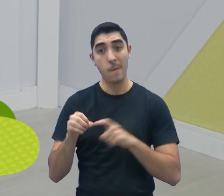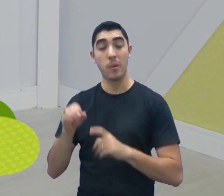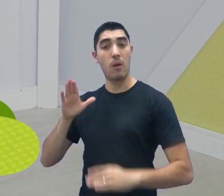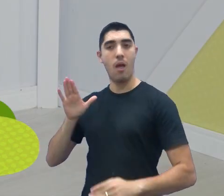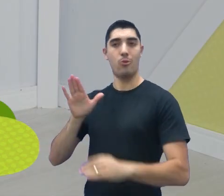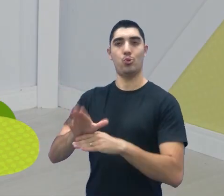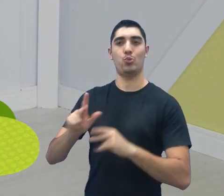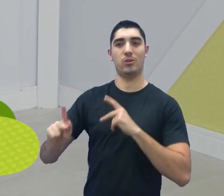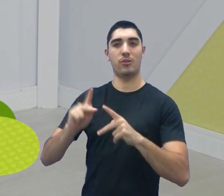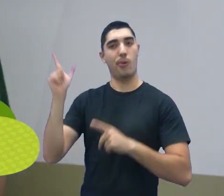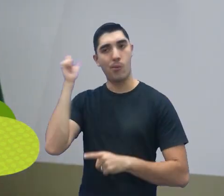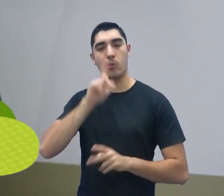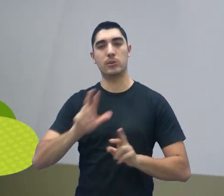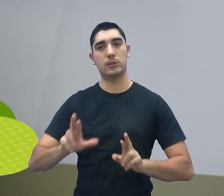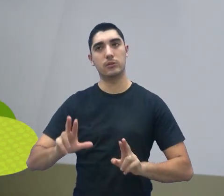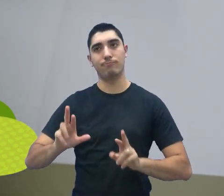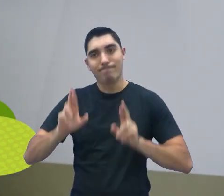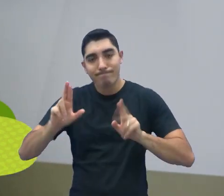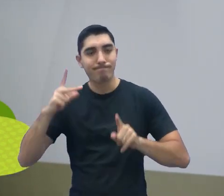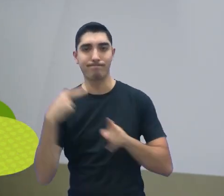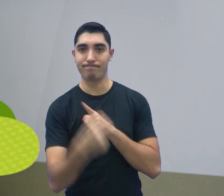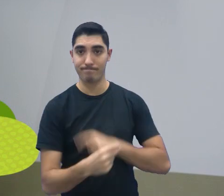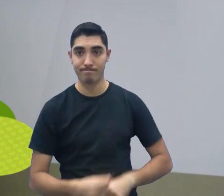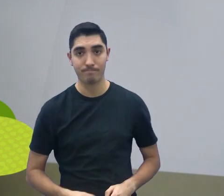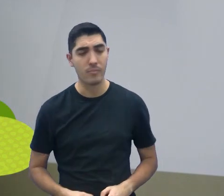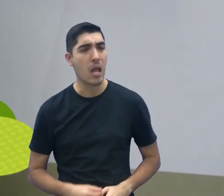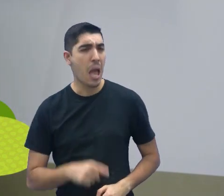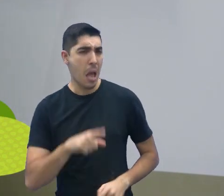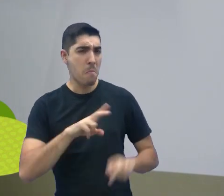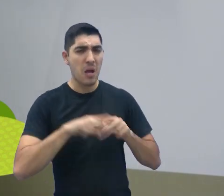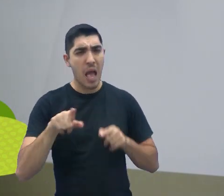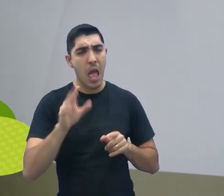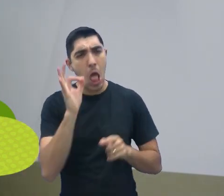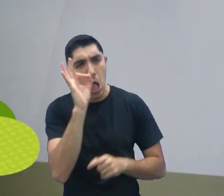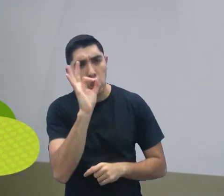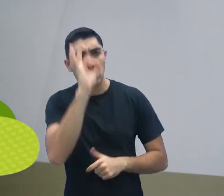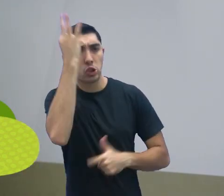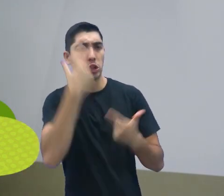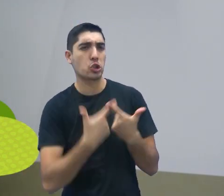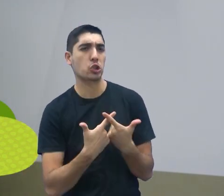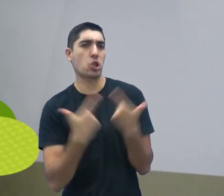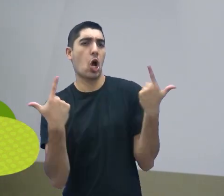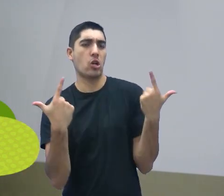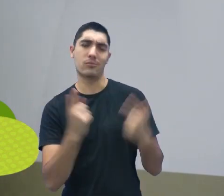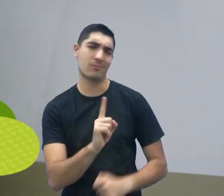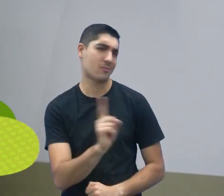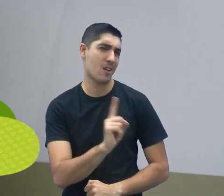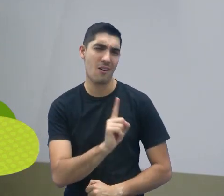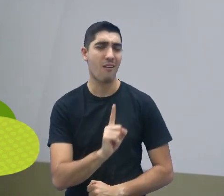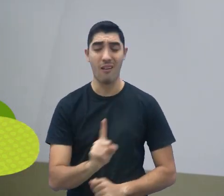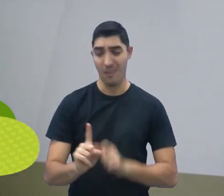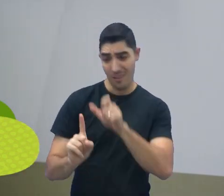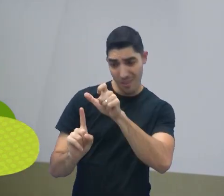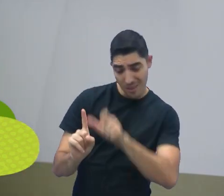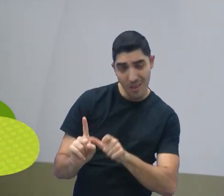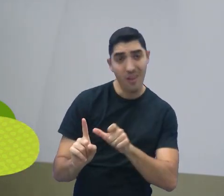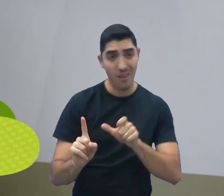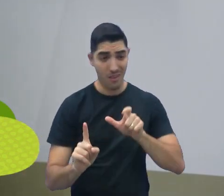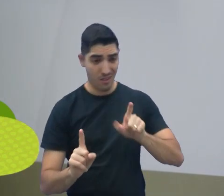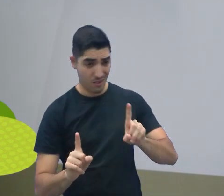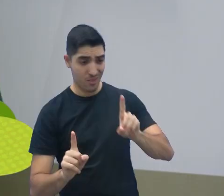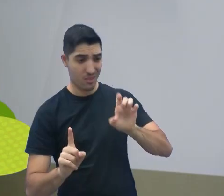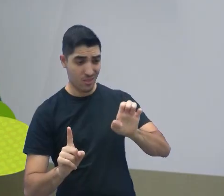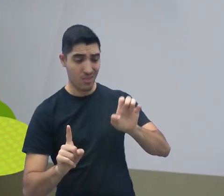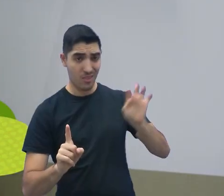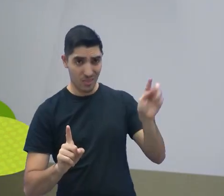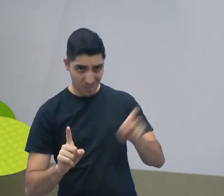José à vitória. E não foi acaso, né, Vieira? Não foi assim, ontem, né? Foi o primeiro jogo dele, mas ontem aconteceu isso com ele. Ele